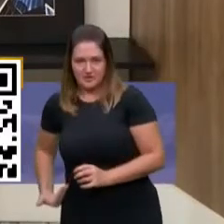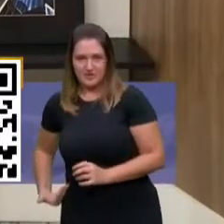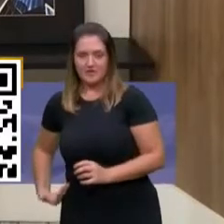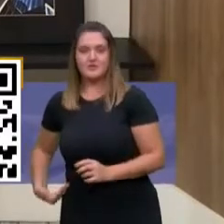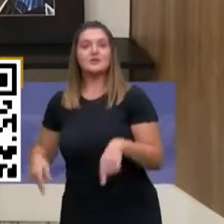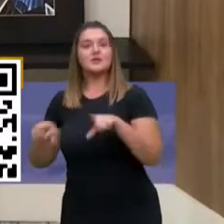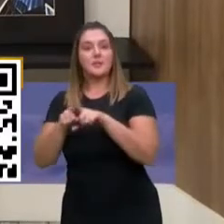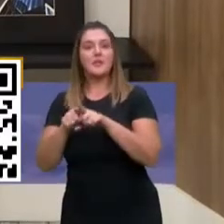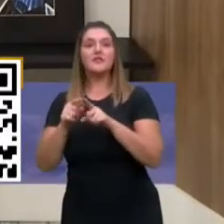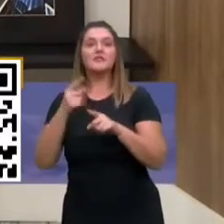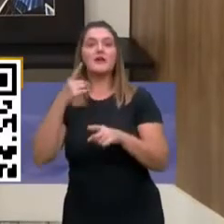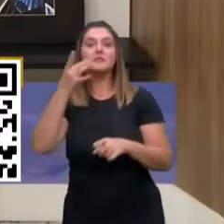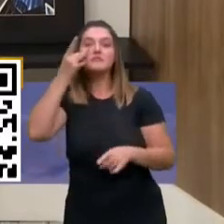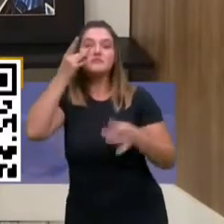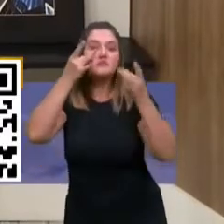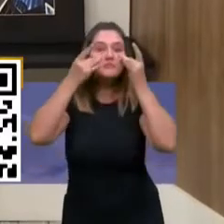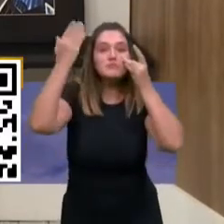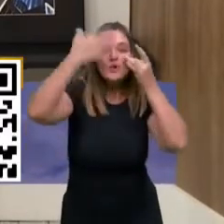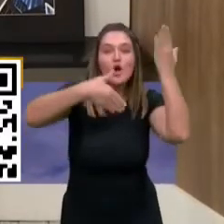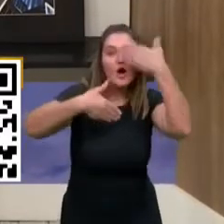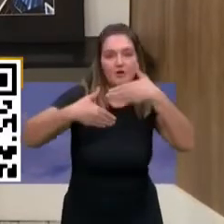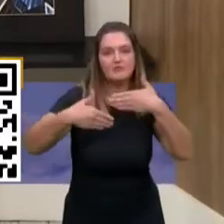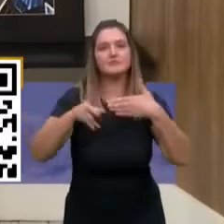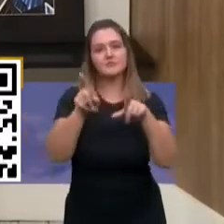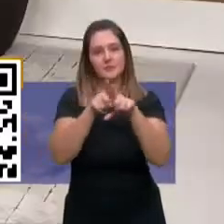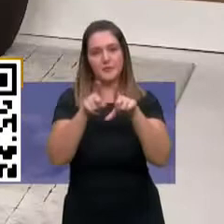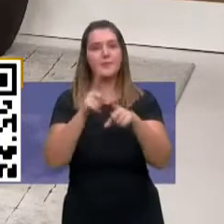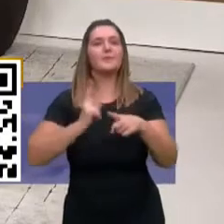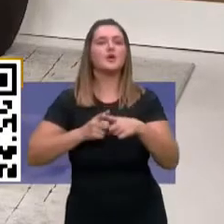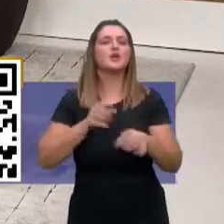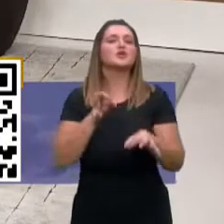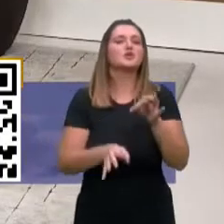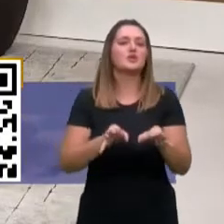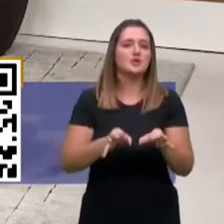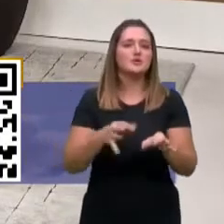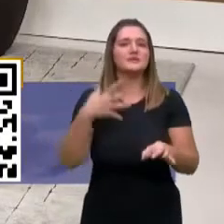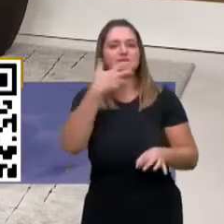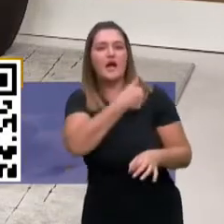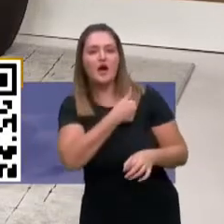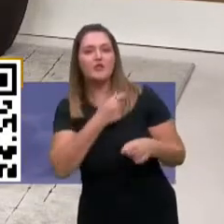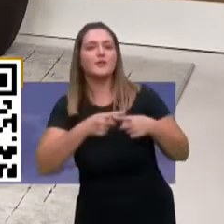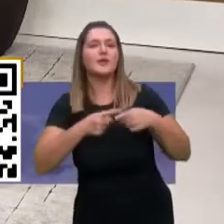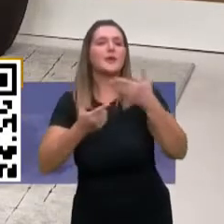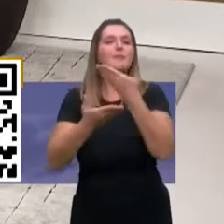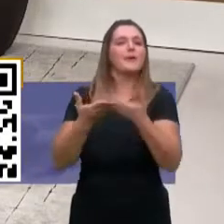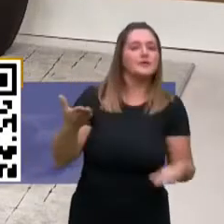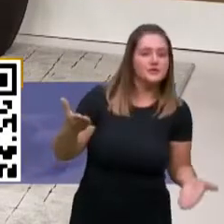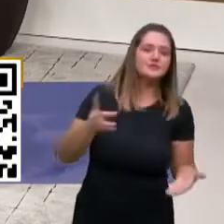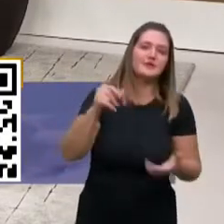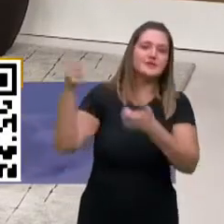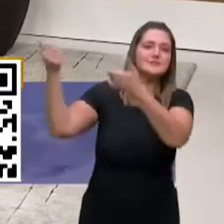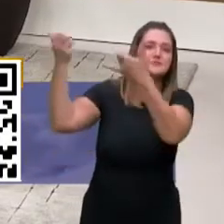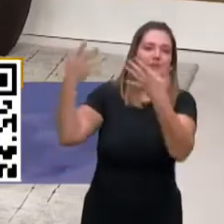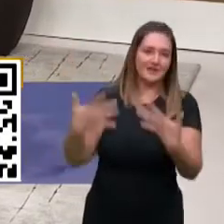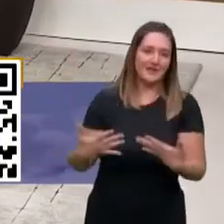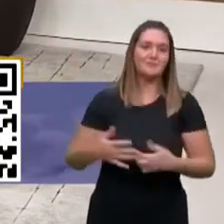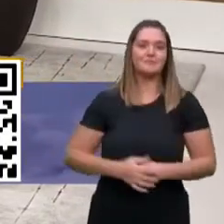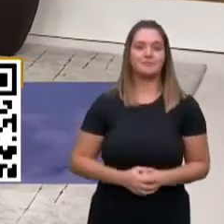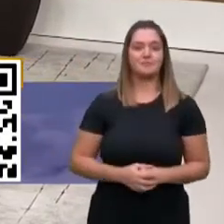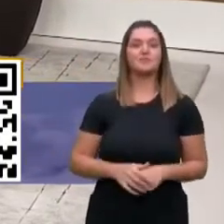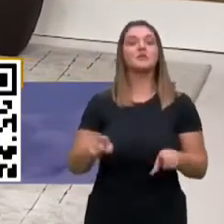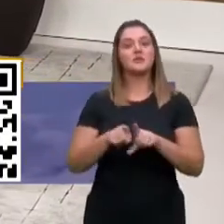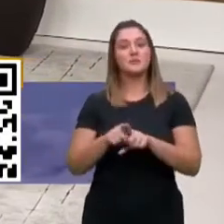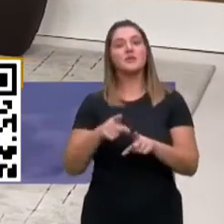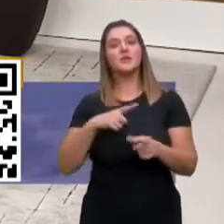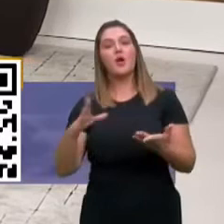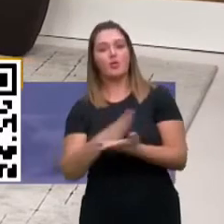participar da segunda fase do juízo. Entendeu? Esse é um assunto muito interessante. Existem algumas pessoas que são